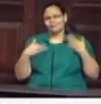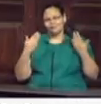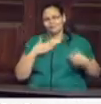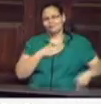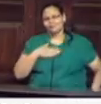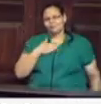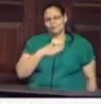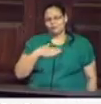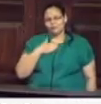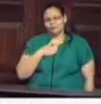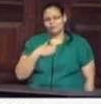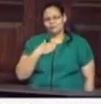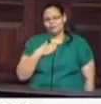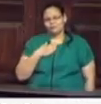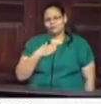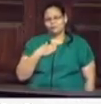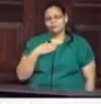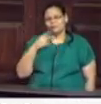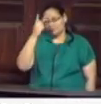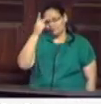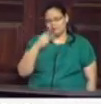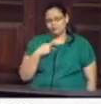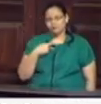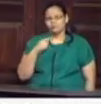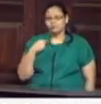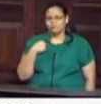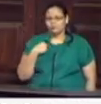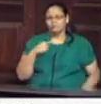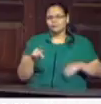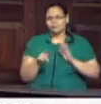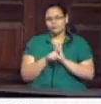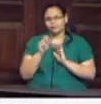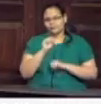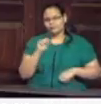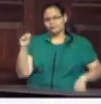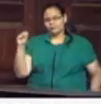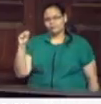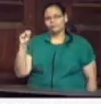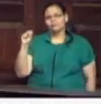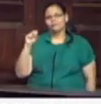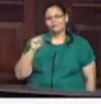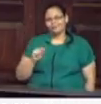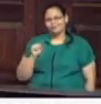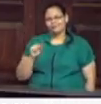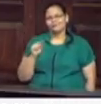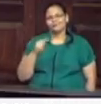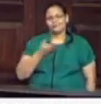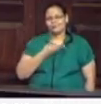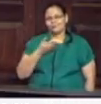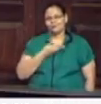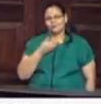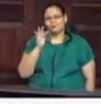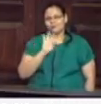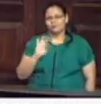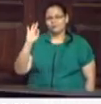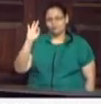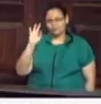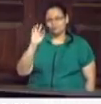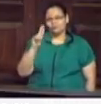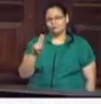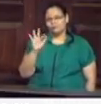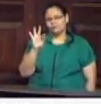seria admoestado pelo meu próprio sogro, que foi seu colega na Escola de Engenharia da antiga Faculdade Nacional da